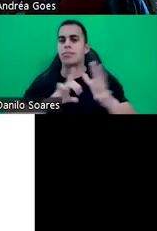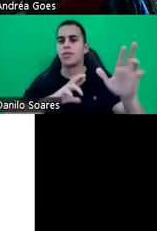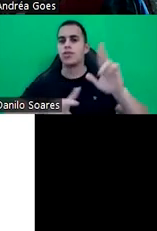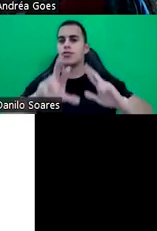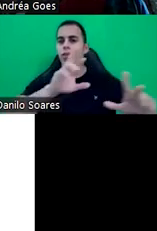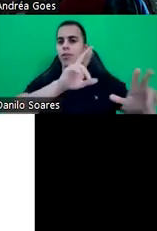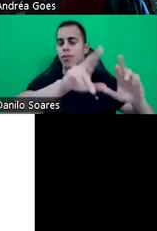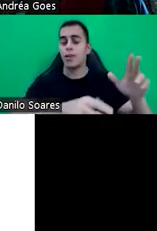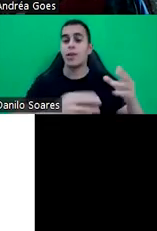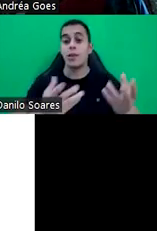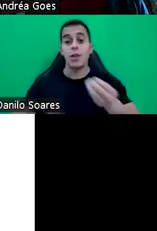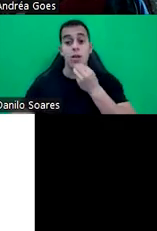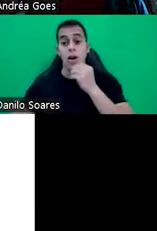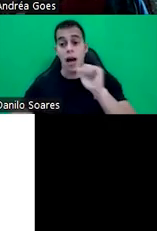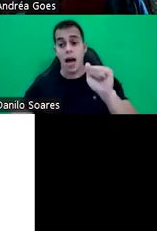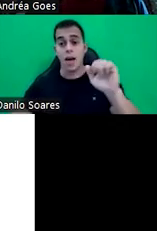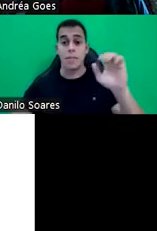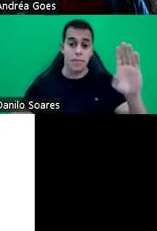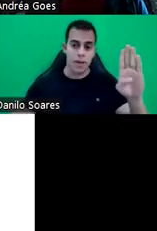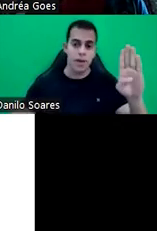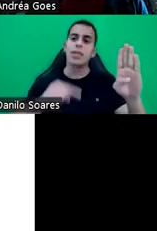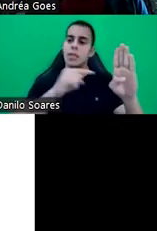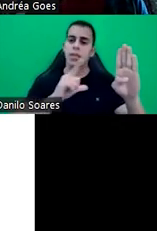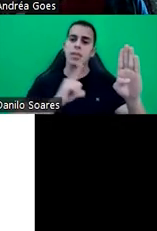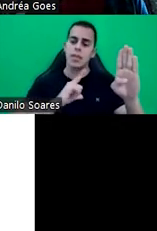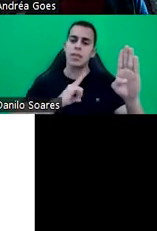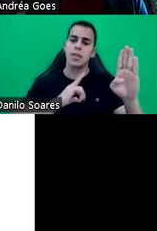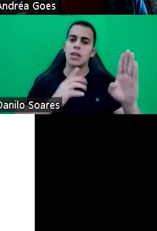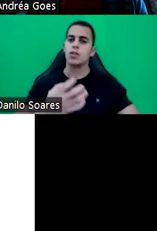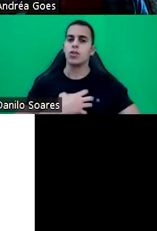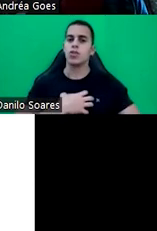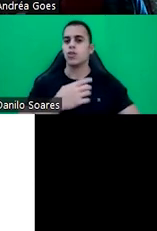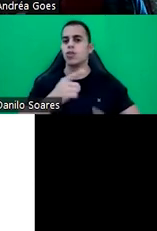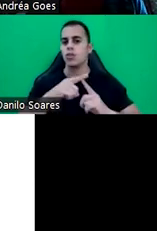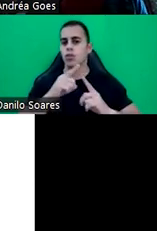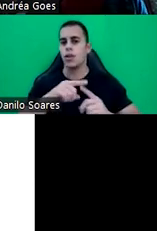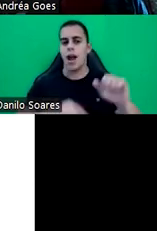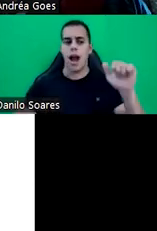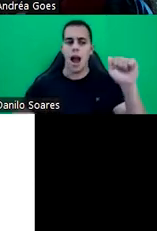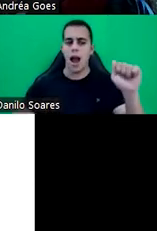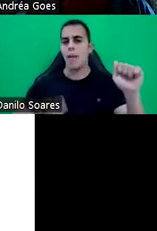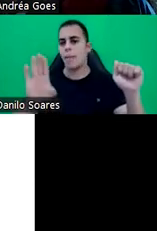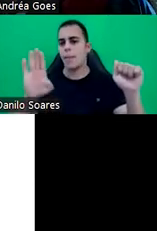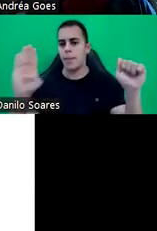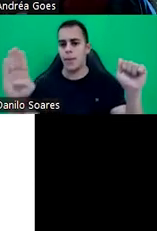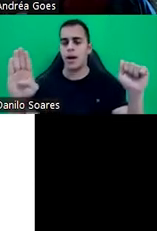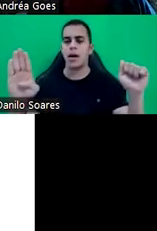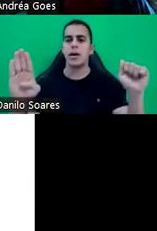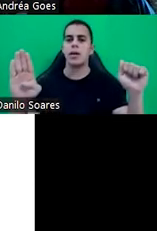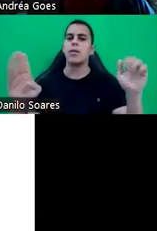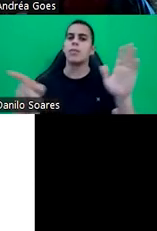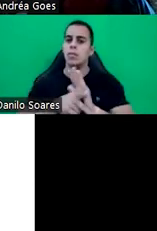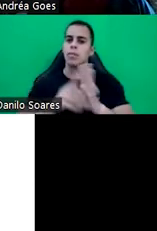AB, logicamente, ele vai ter o fenótipo A e o fenótipo B na